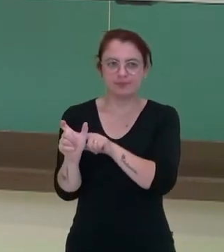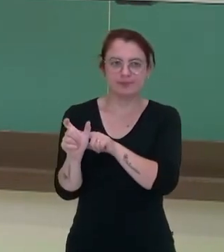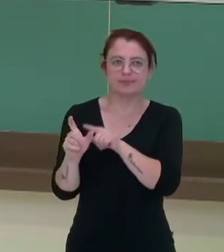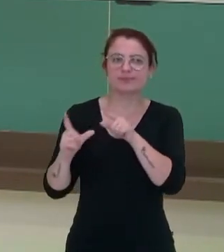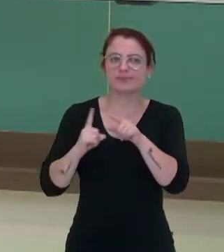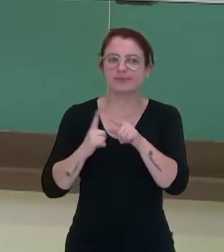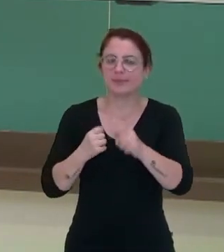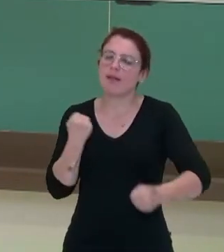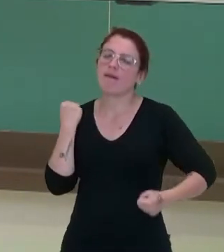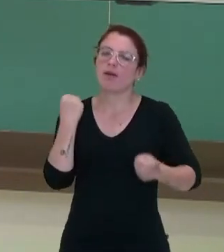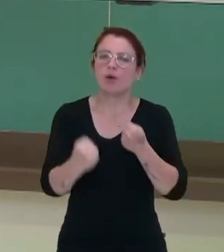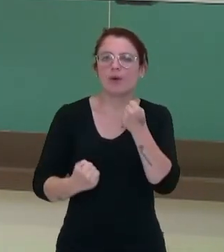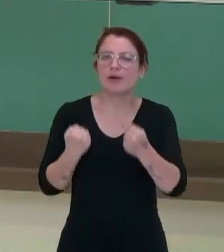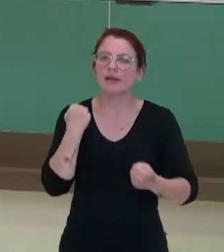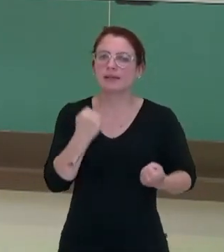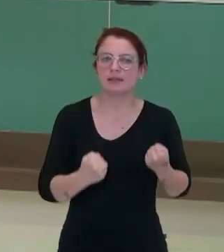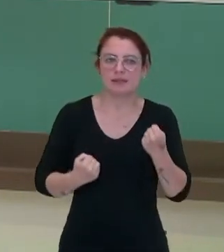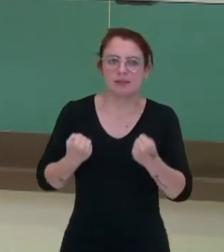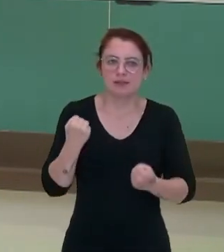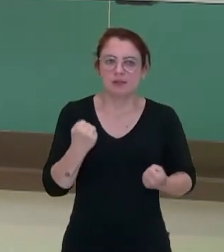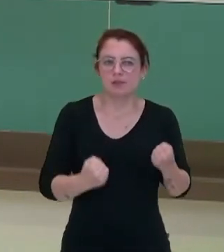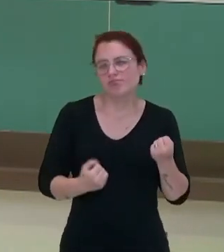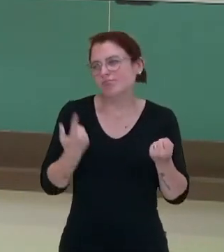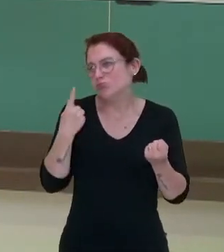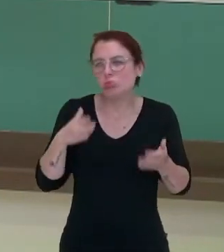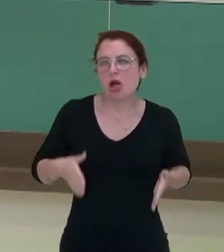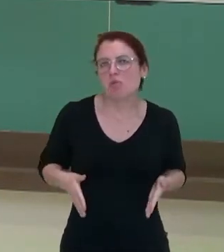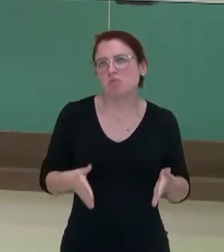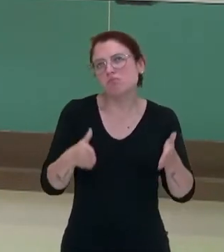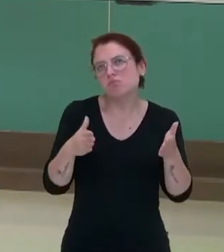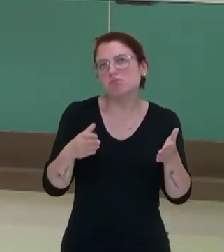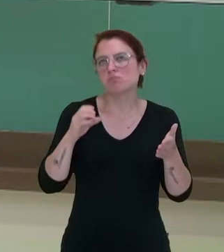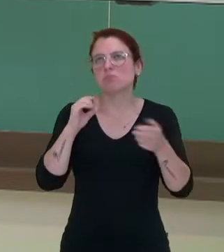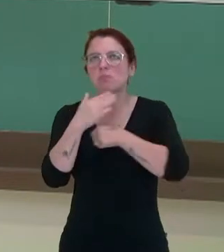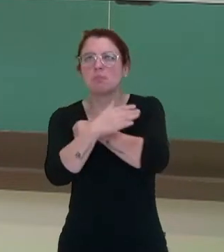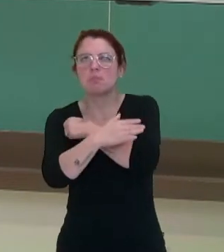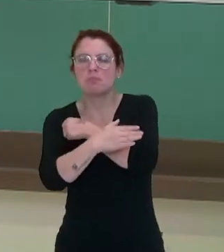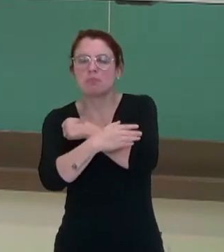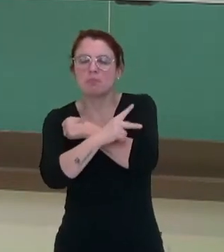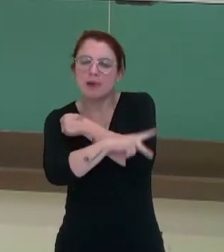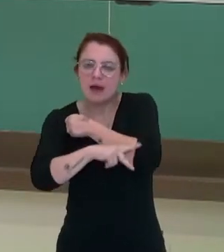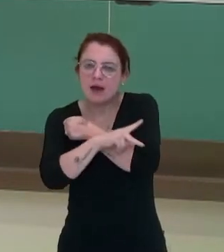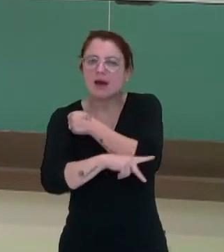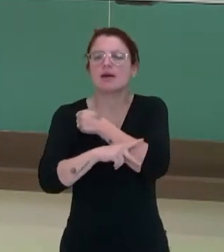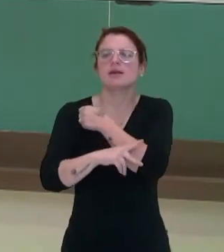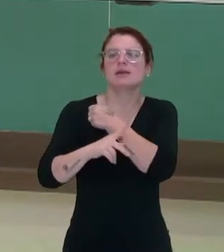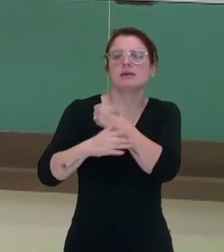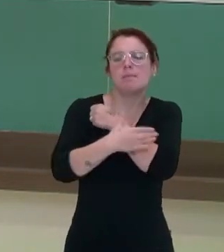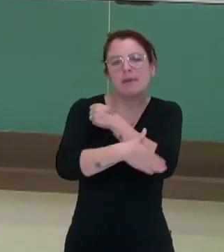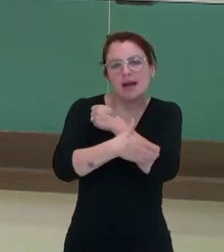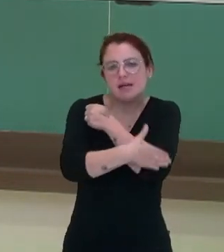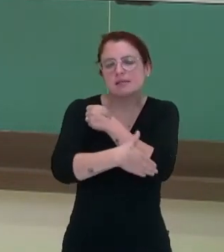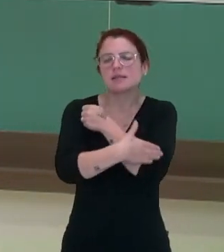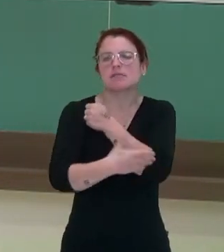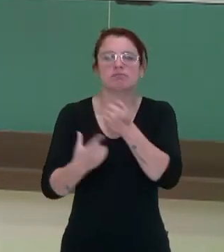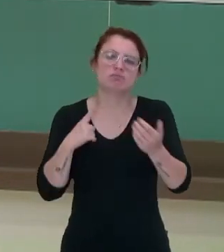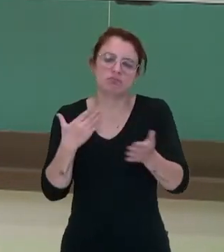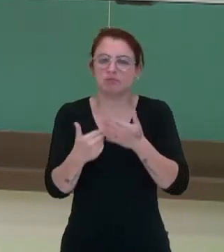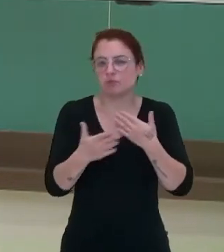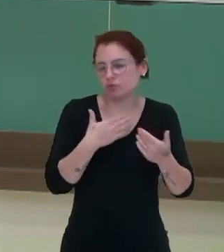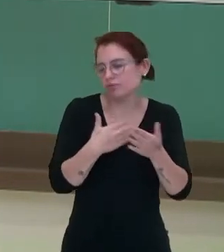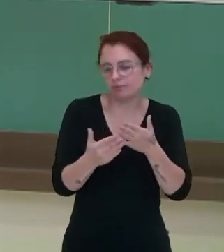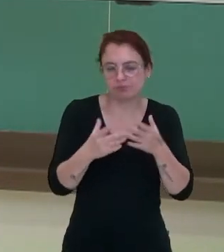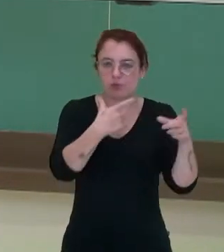está correndo numa pista, pode ser num parque, pode ser numa praça, alguma região da